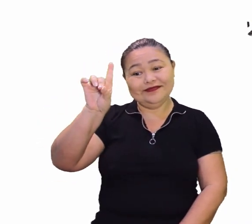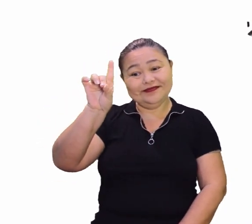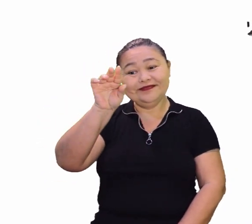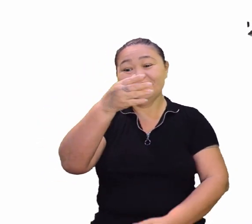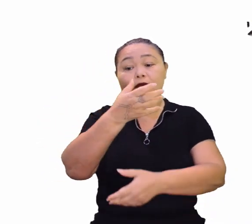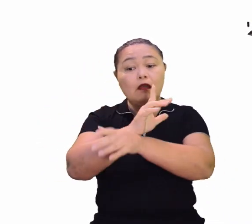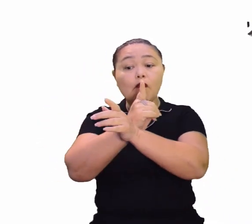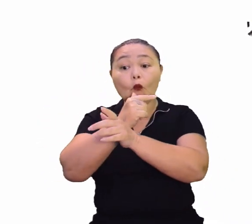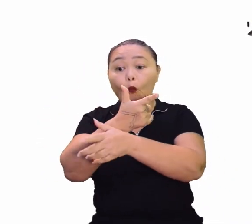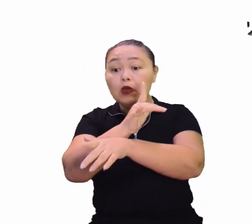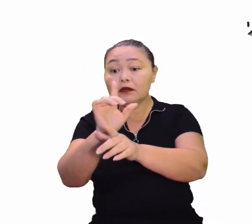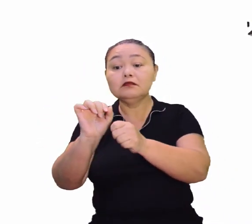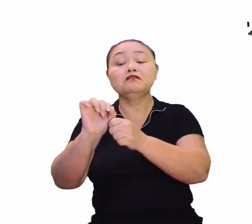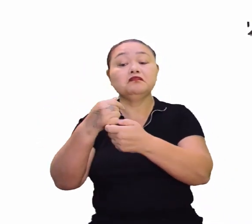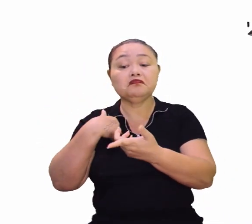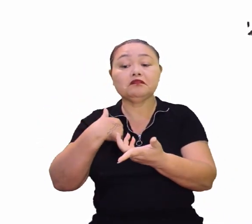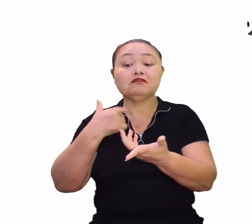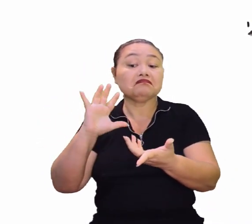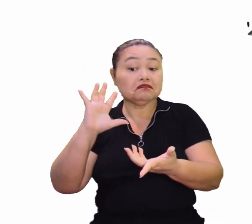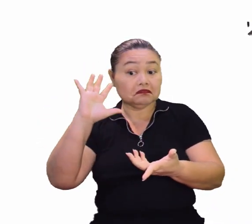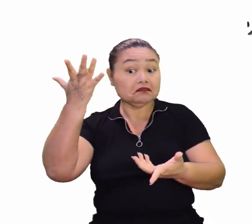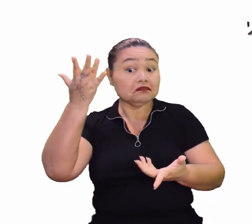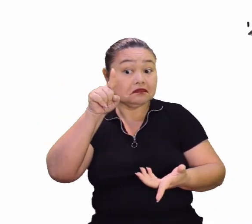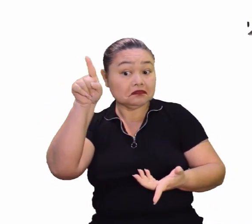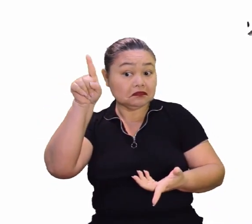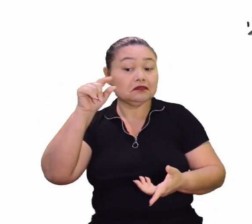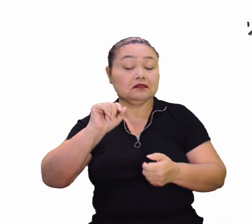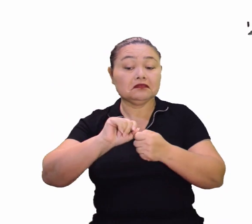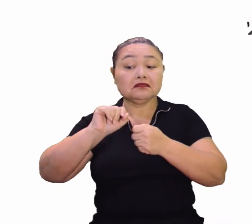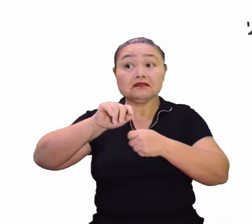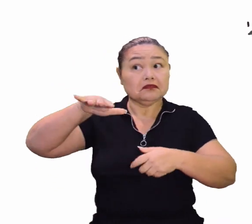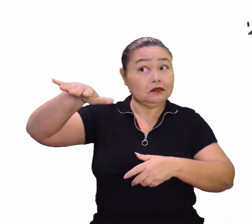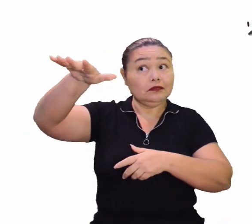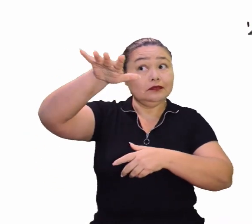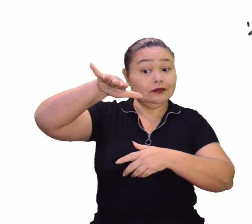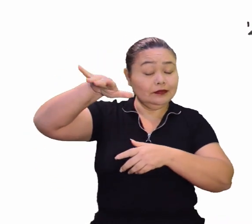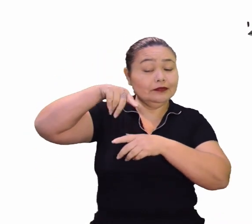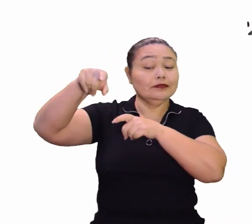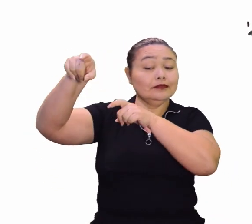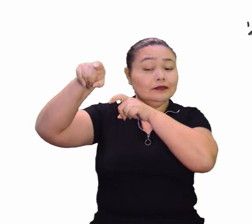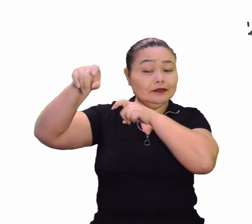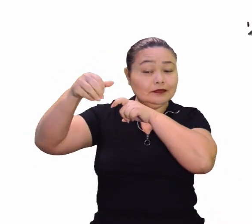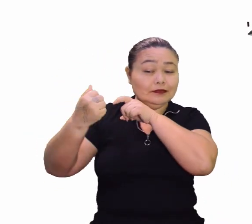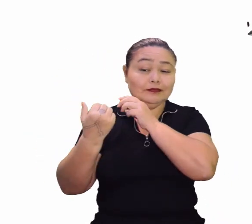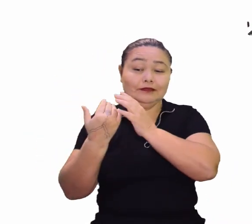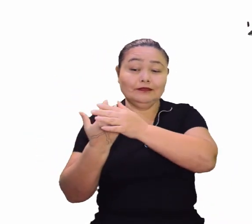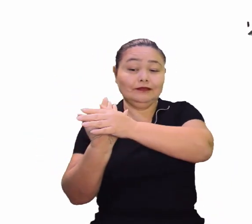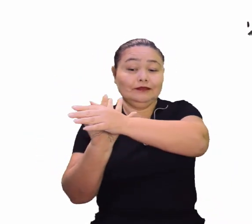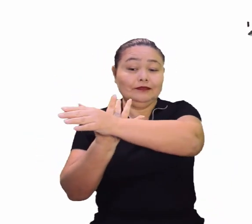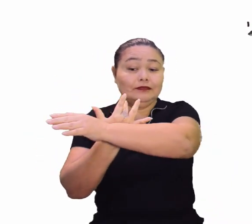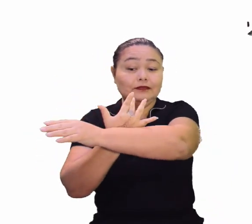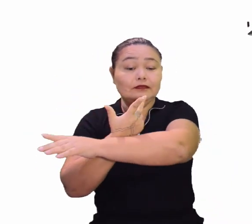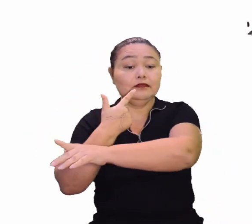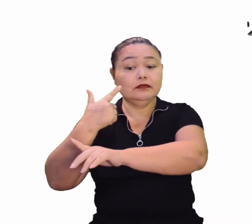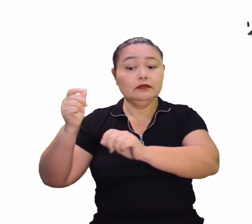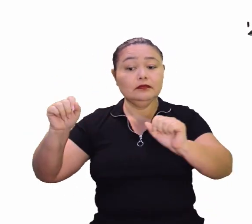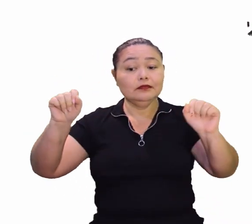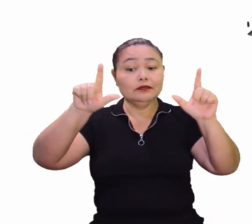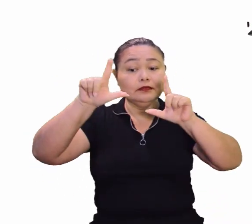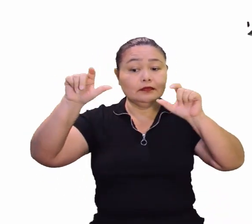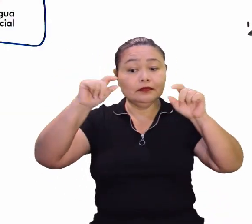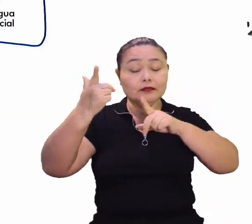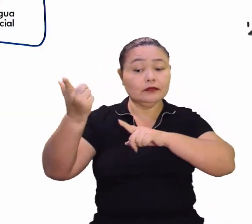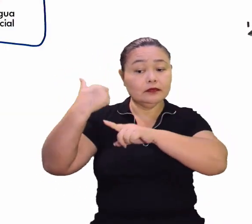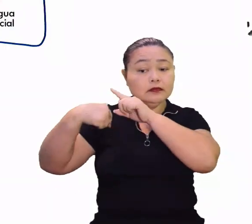lá pelo Sertão, tinha resolvido. Inclusive, seria uma área altamente produtiva. E, professor Jorge, deixa eu só voltar aqui no